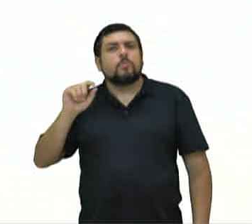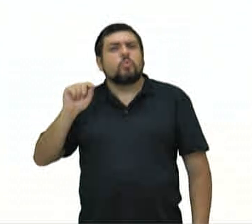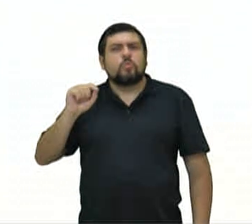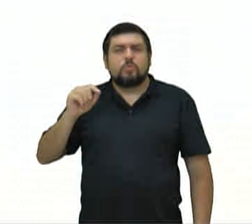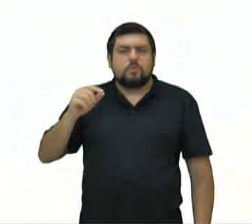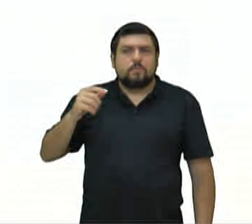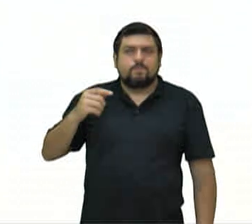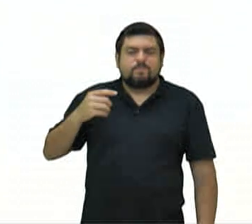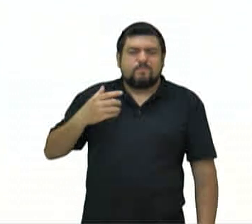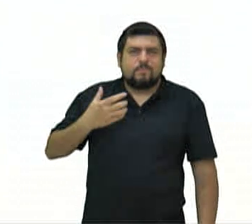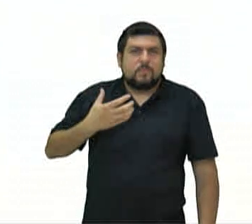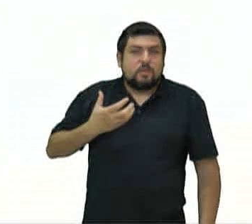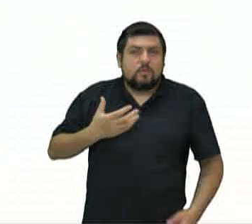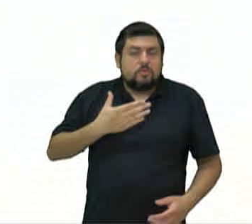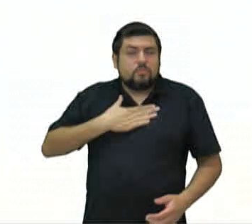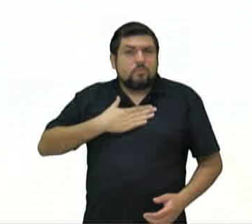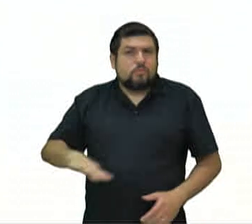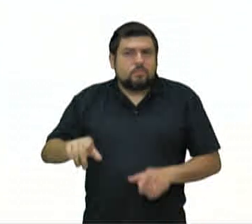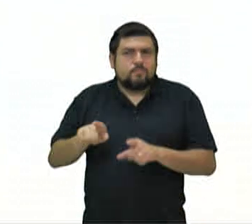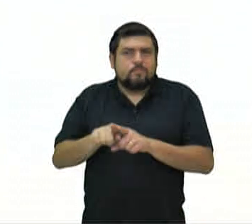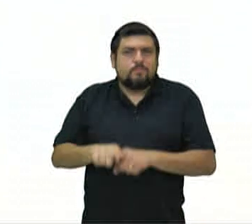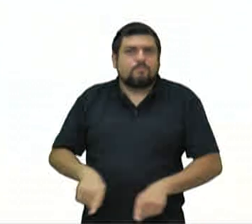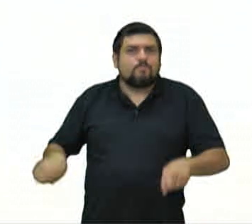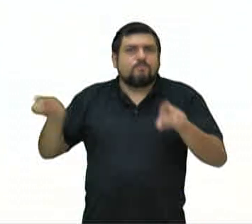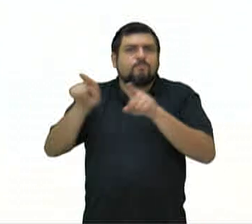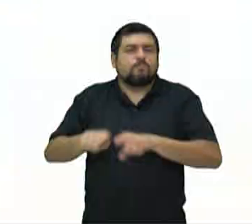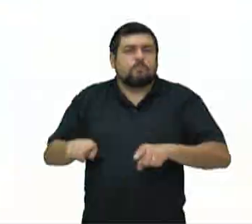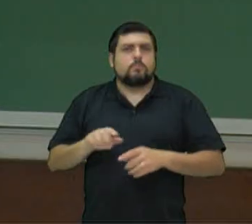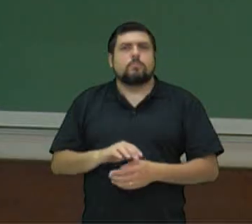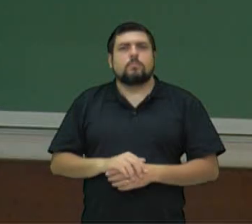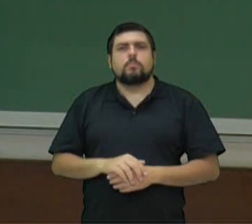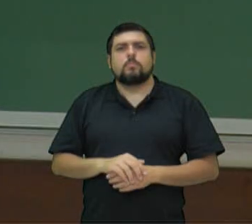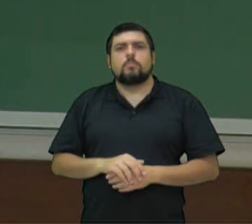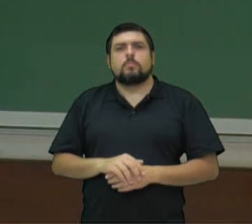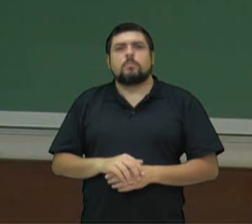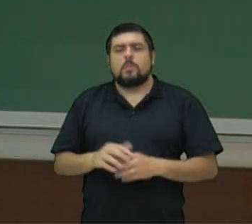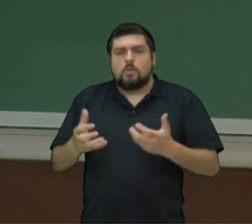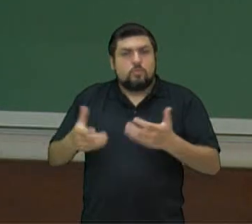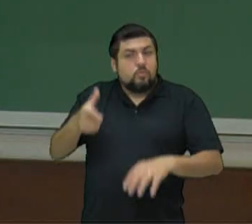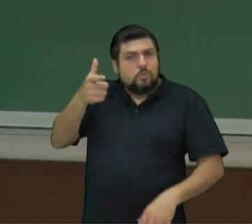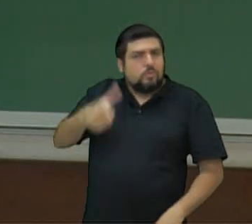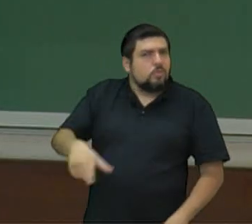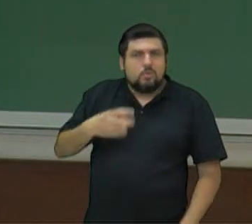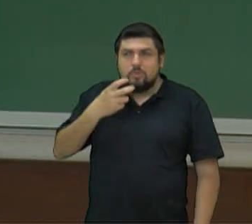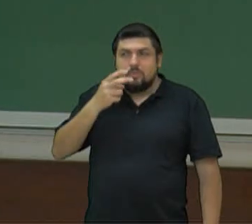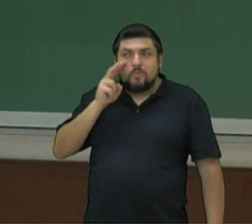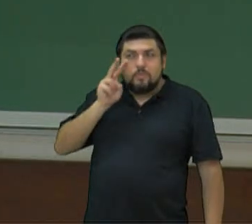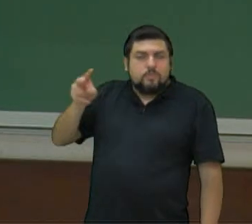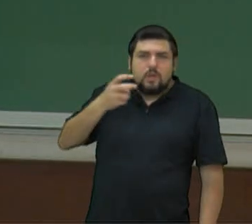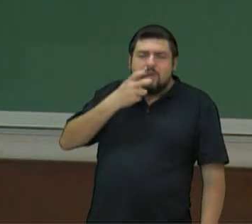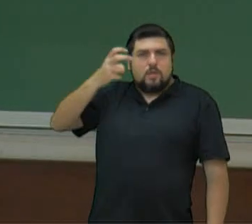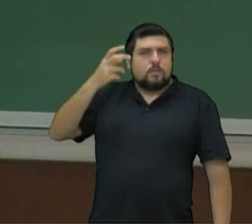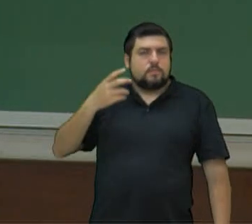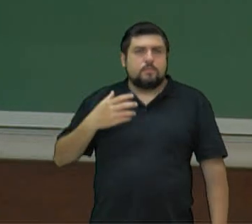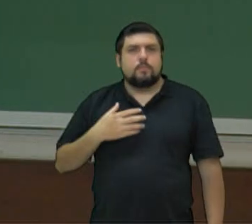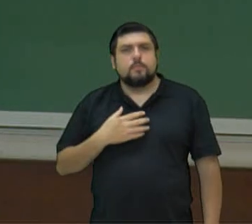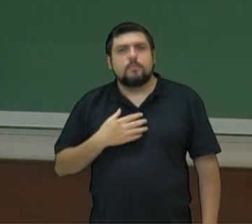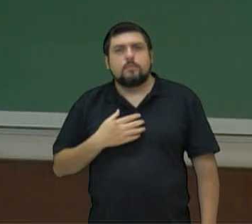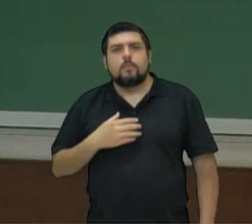não gostaria que repetisse, tá? Então, aqui, ó, ele usa o although e o but. Então, veja que sentido que ele está usando